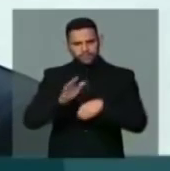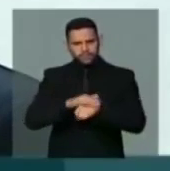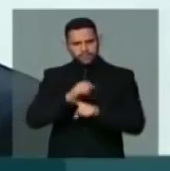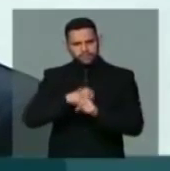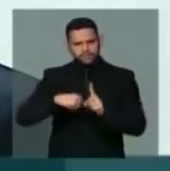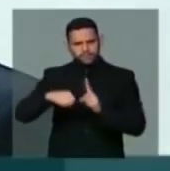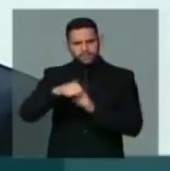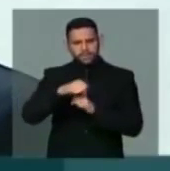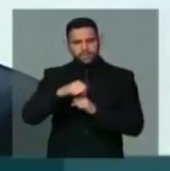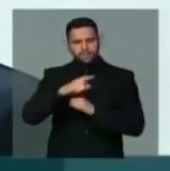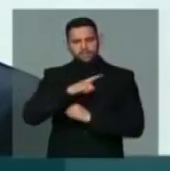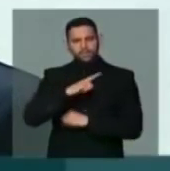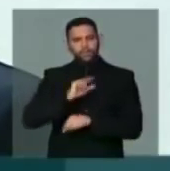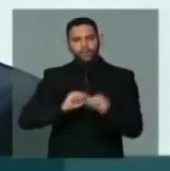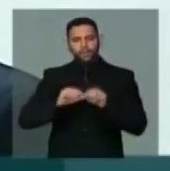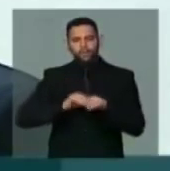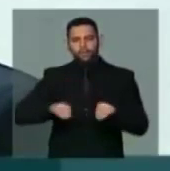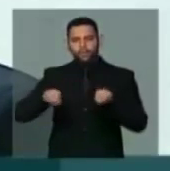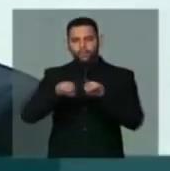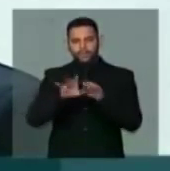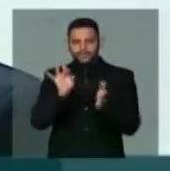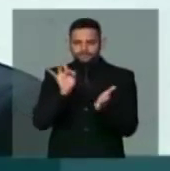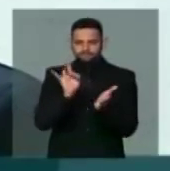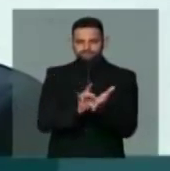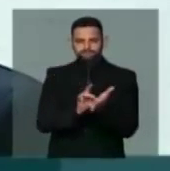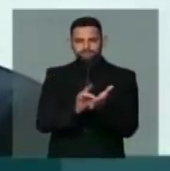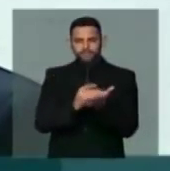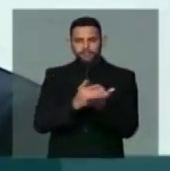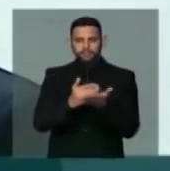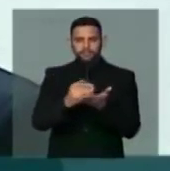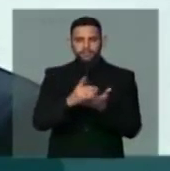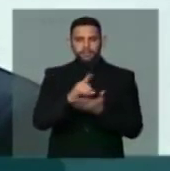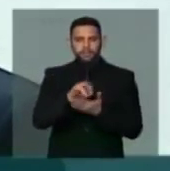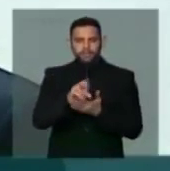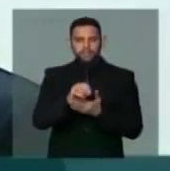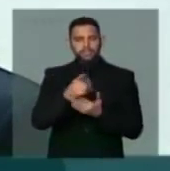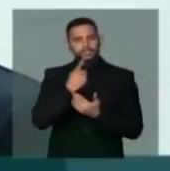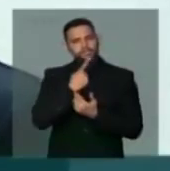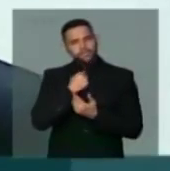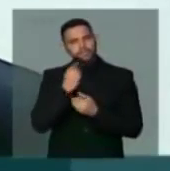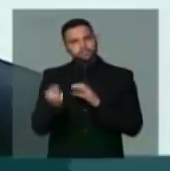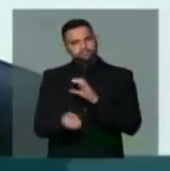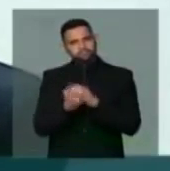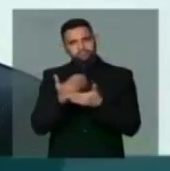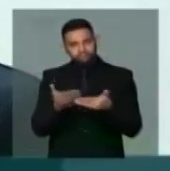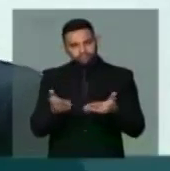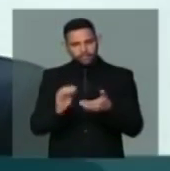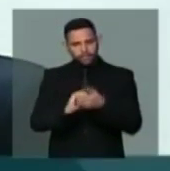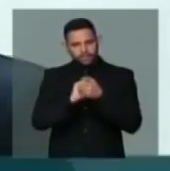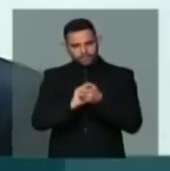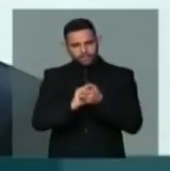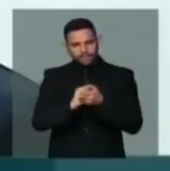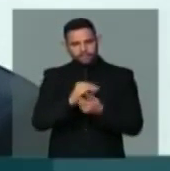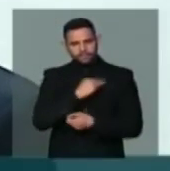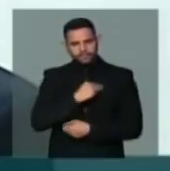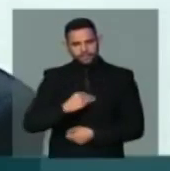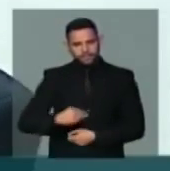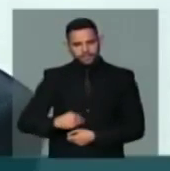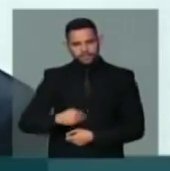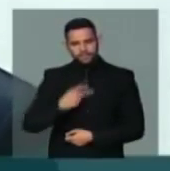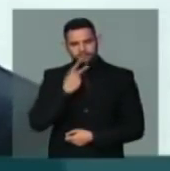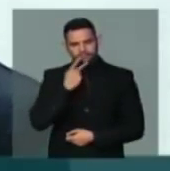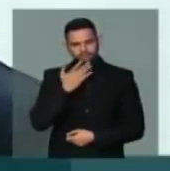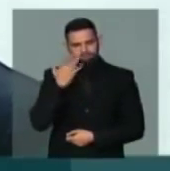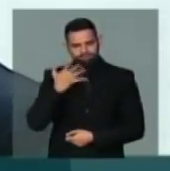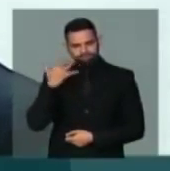sociedade, de termos uma igualdade de fato a partir da democracia que nós desejamos construir. Vou saudar, ministra, a sua